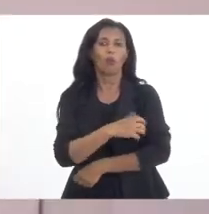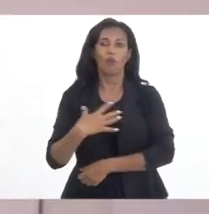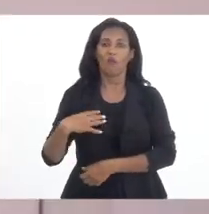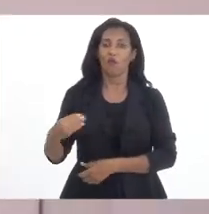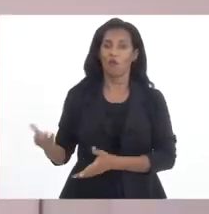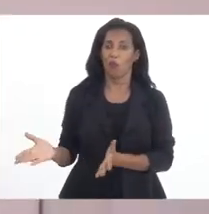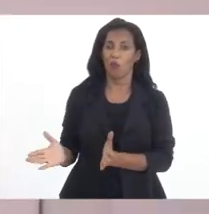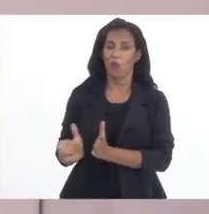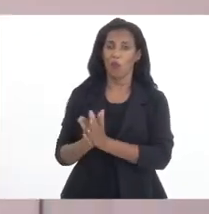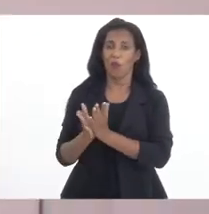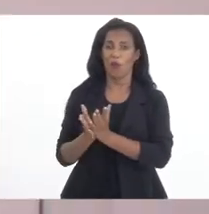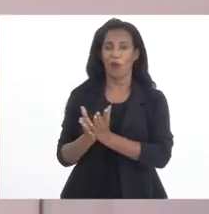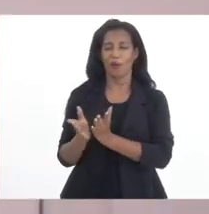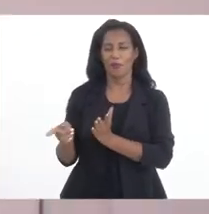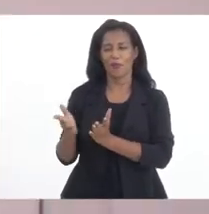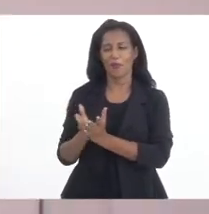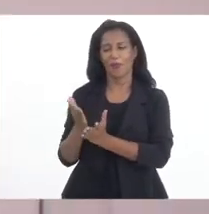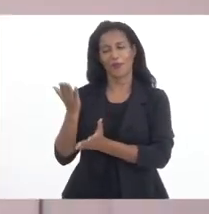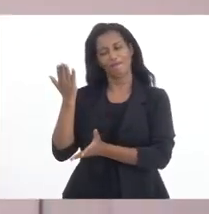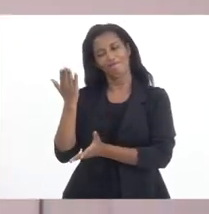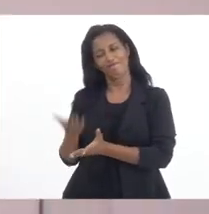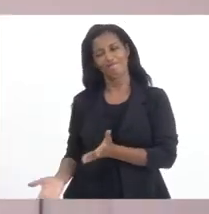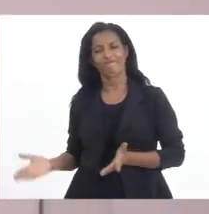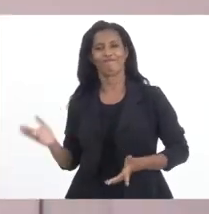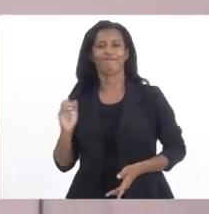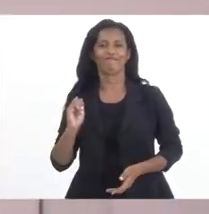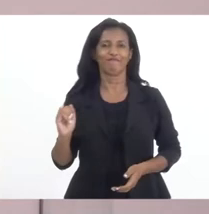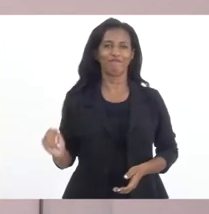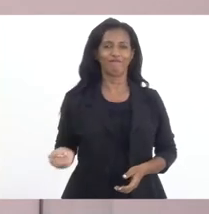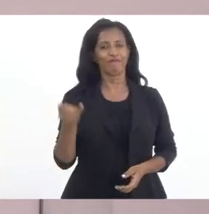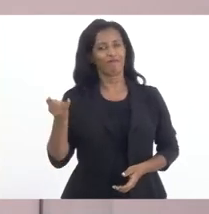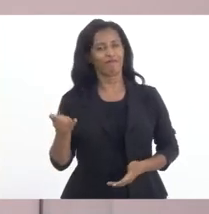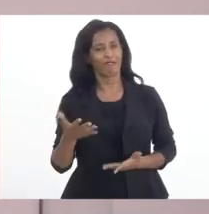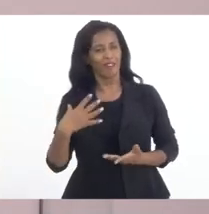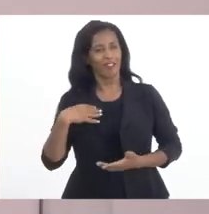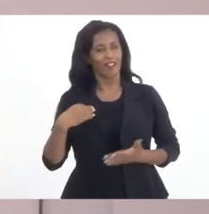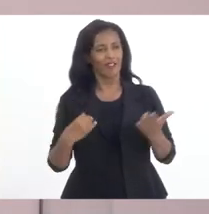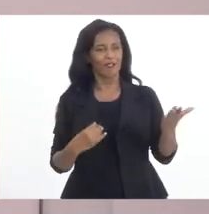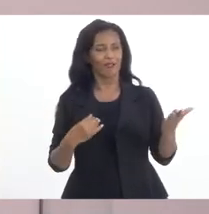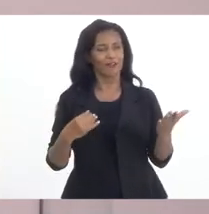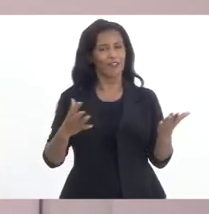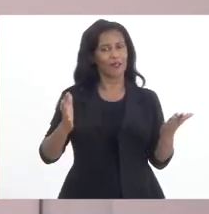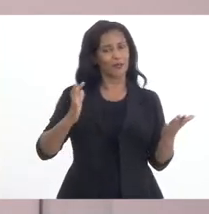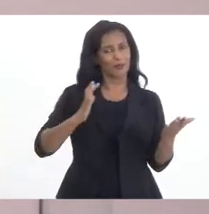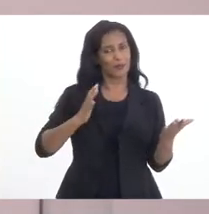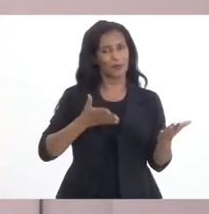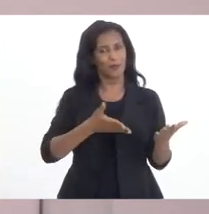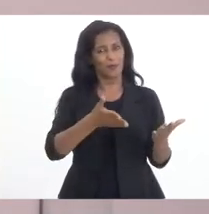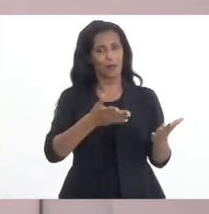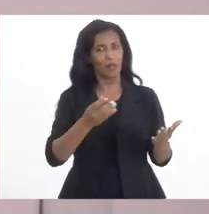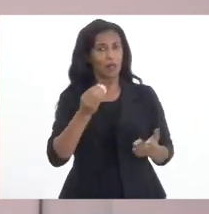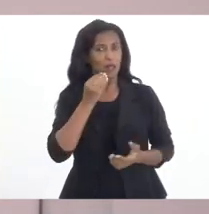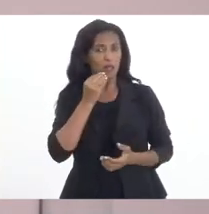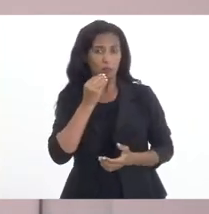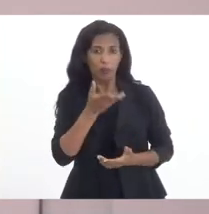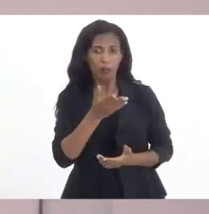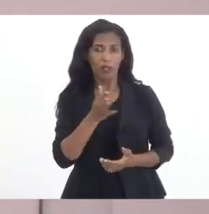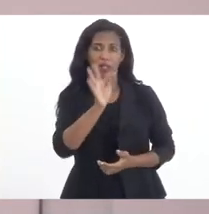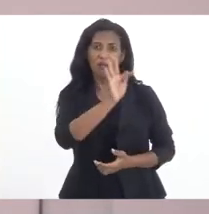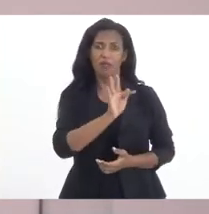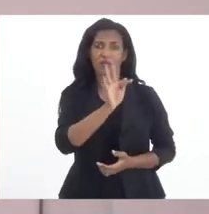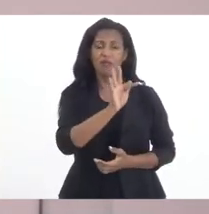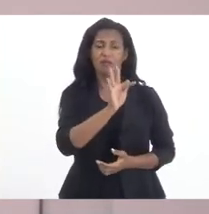de pobre. E aí ele perdia a oportunidade para aquele filho de uma família rica que poderia estudar em uma